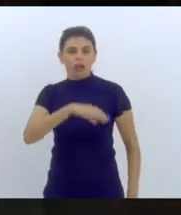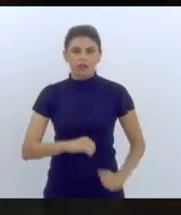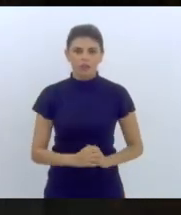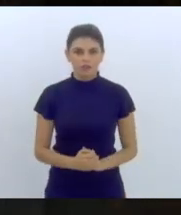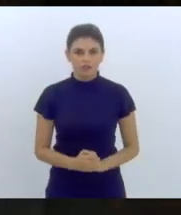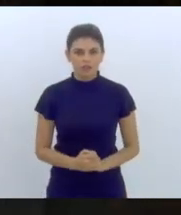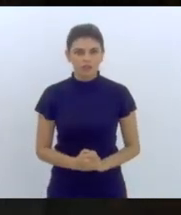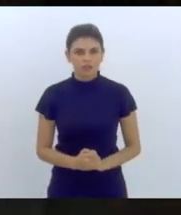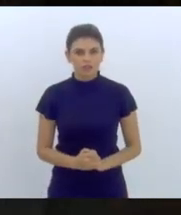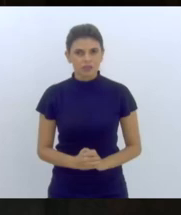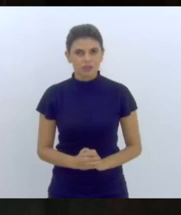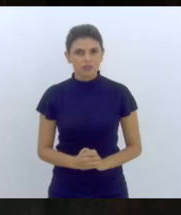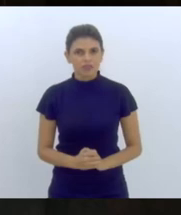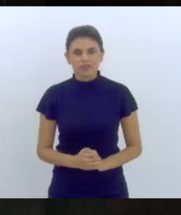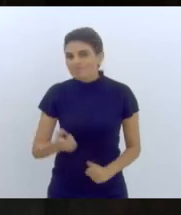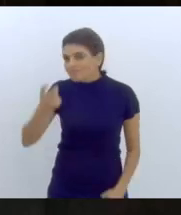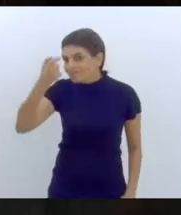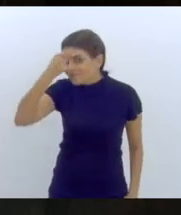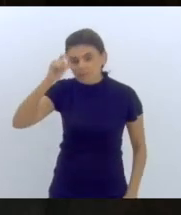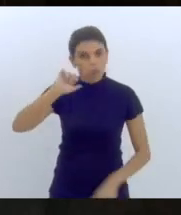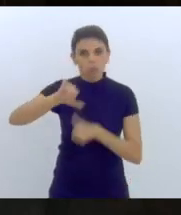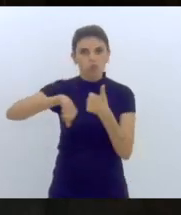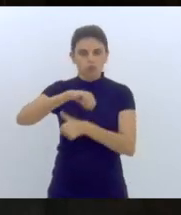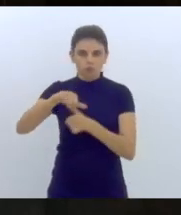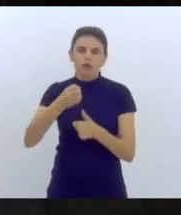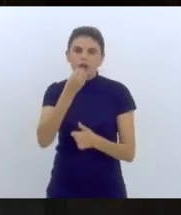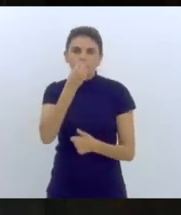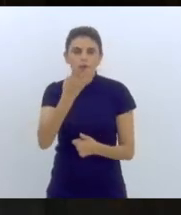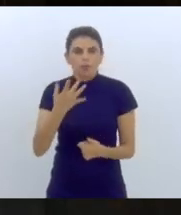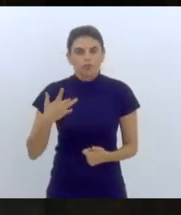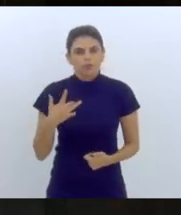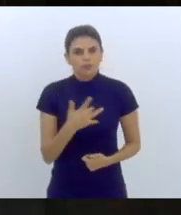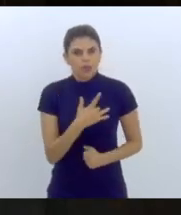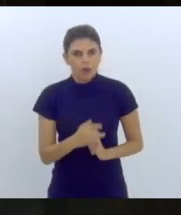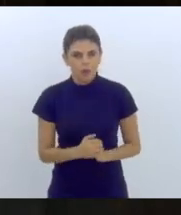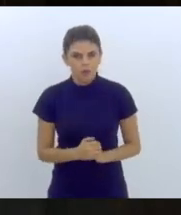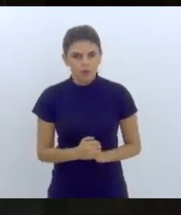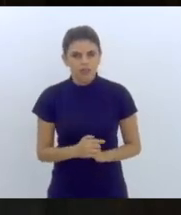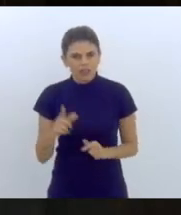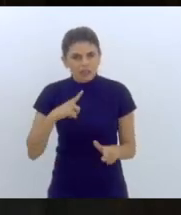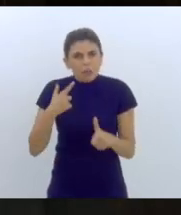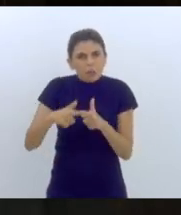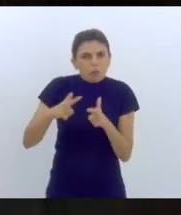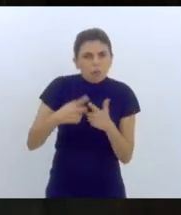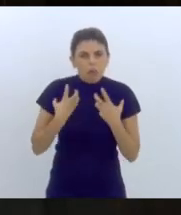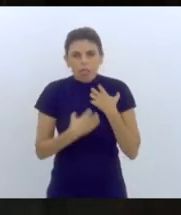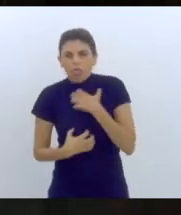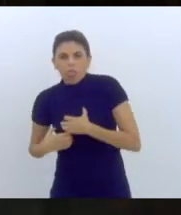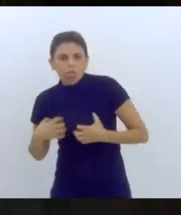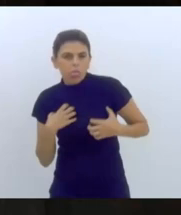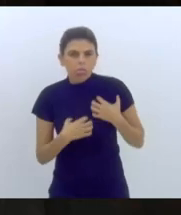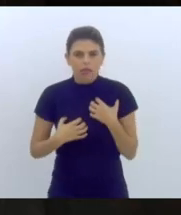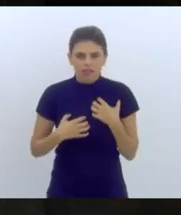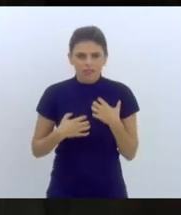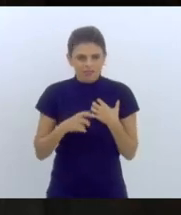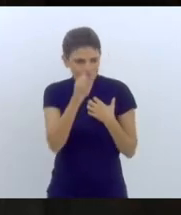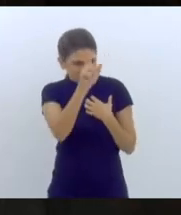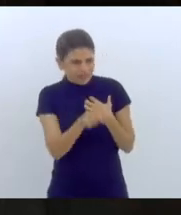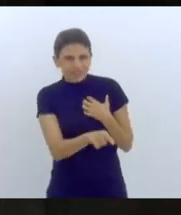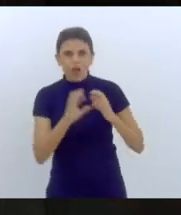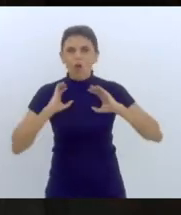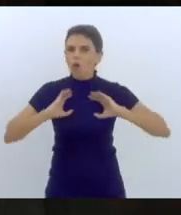Vou falar, cuidar da cabeça faz bem para todo mundo, para tratar das frustrações, para deixar de ter esse comportamento